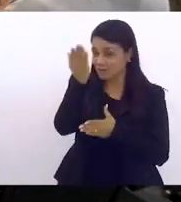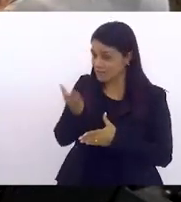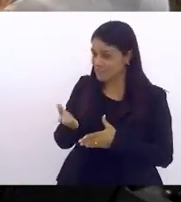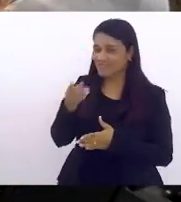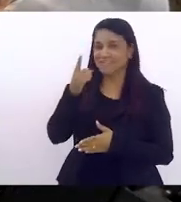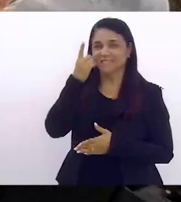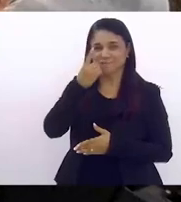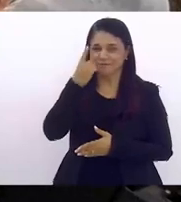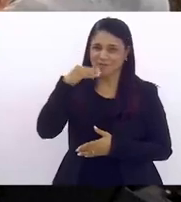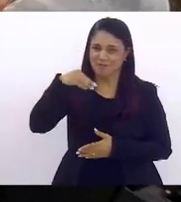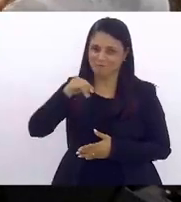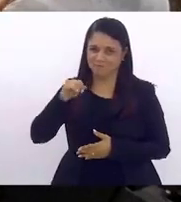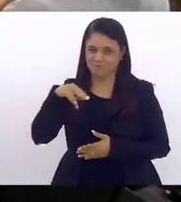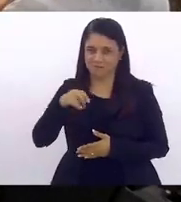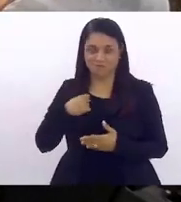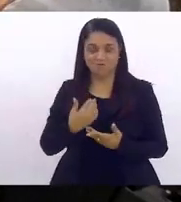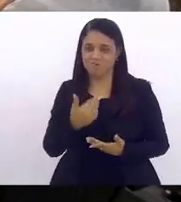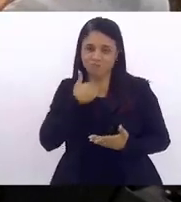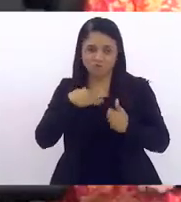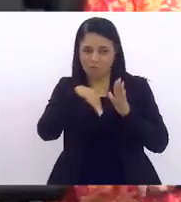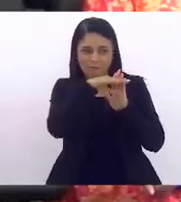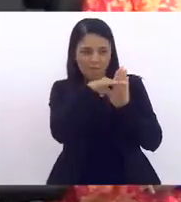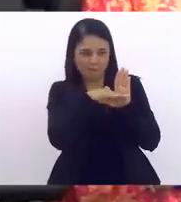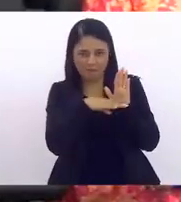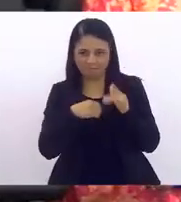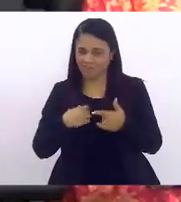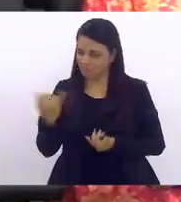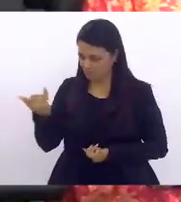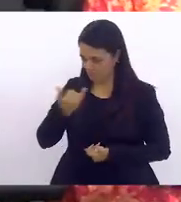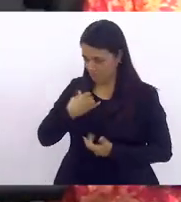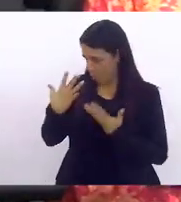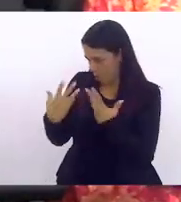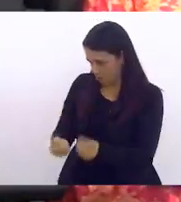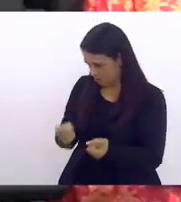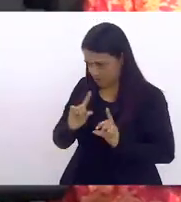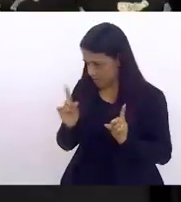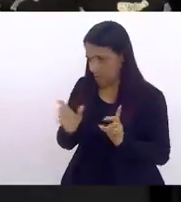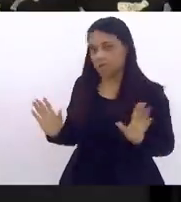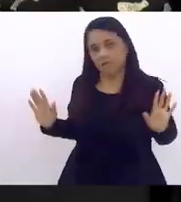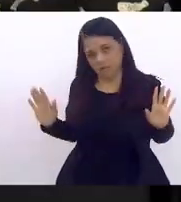que eu não podia colocar no roteiro, senão... Não me falou porque eu não ia aceitar isso.